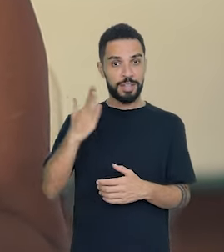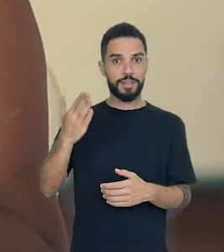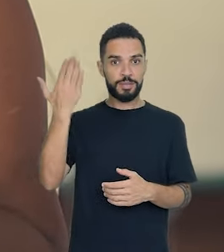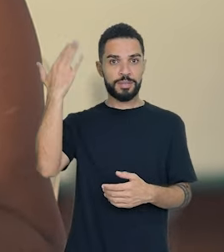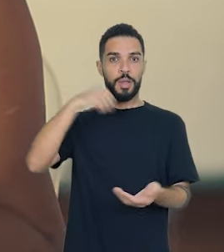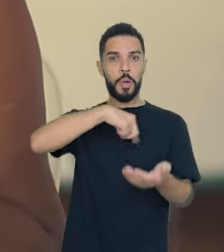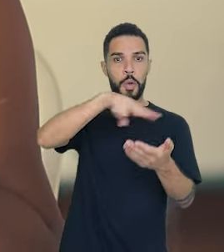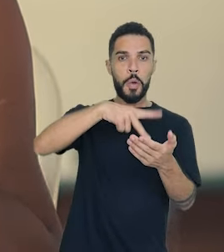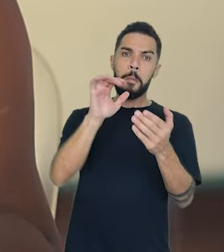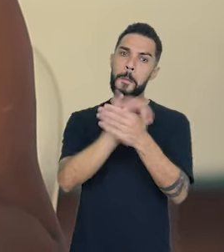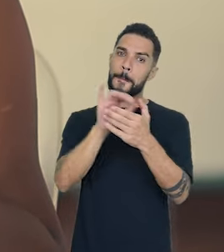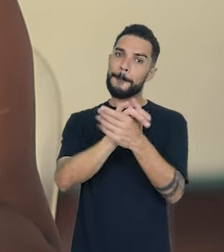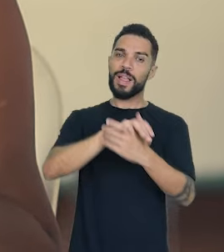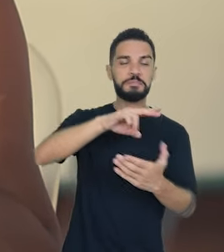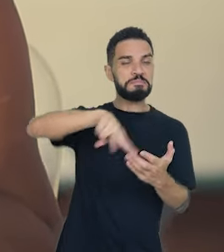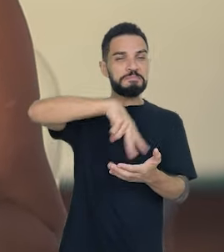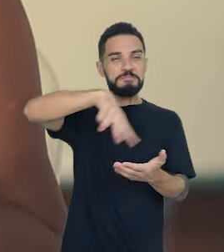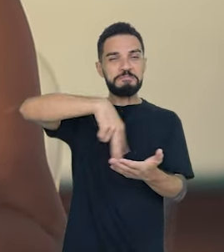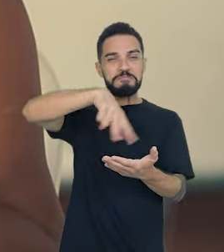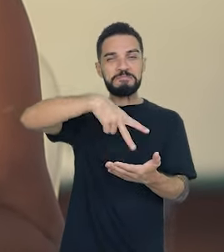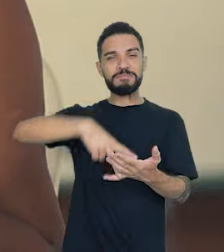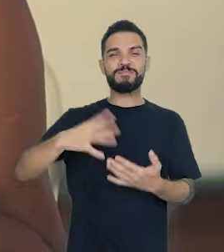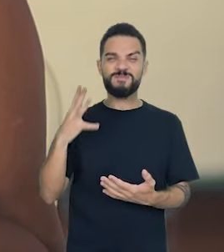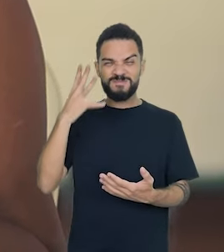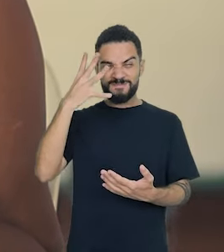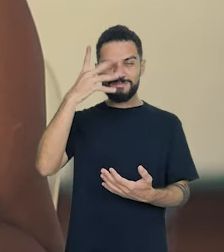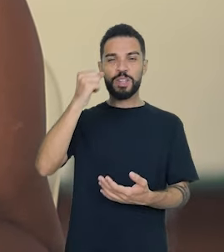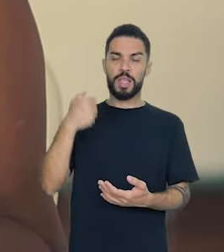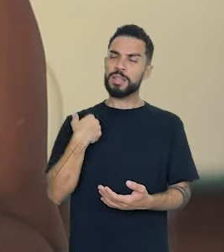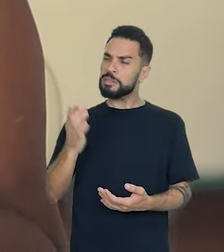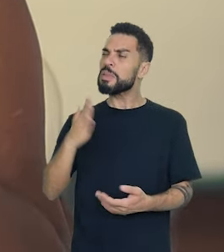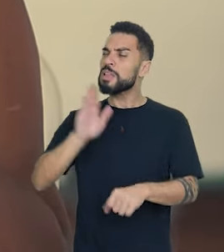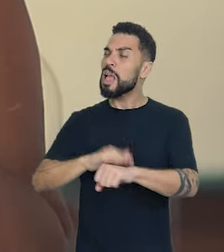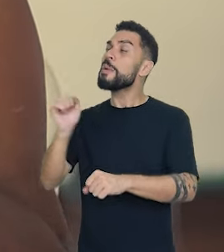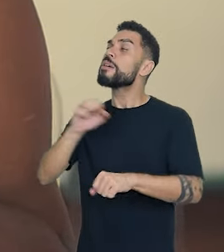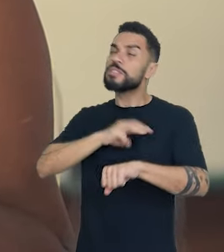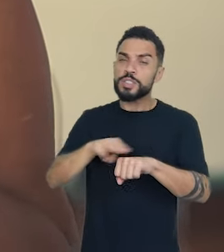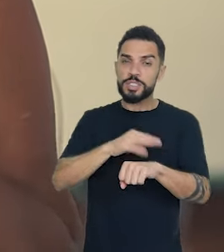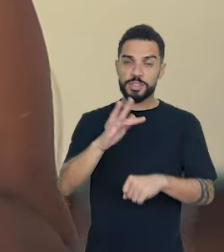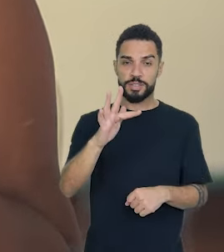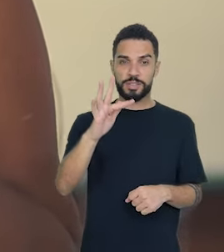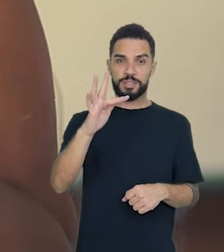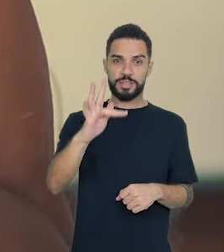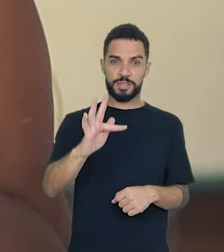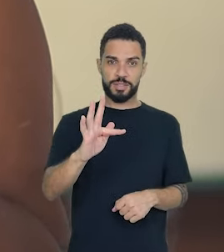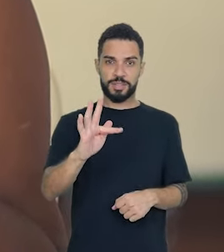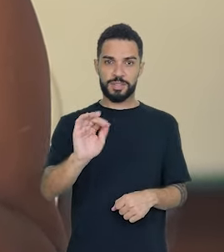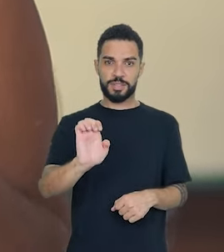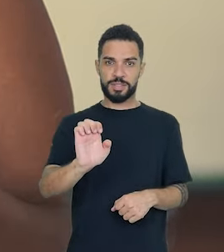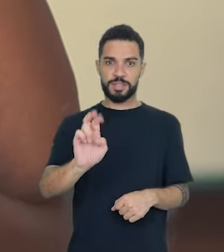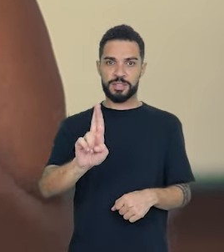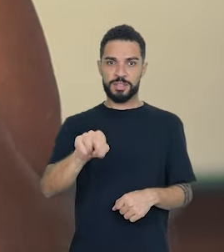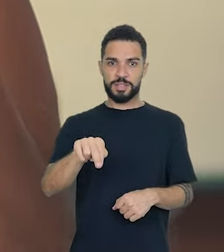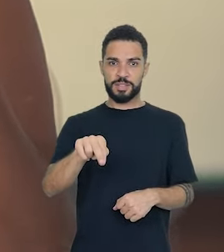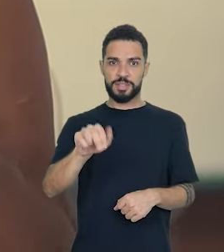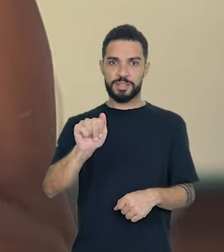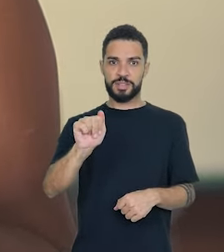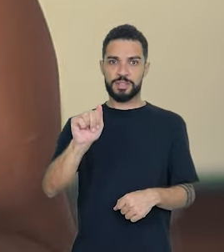bailado lindíssimo, a Fernanda, eu conversei com a Fernanda e falei, Fernanda, conta para mim como